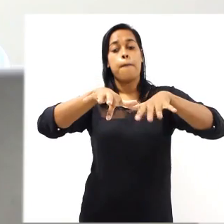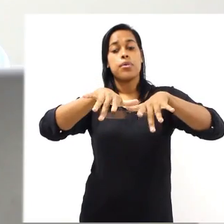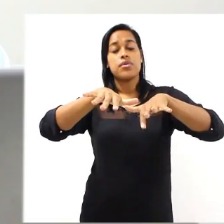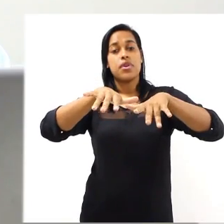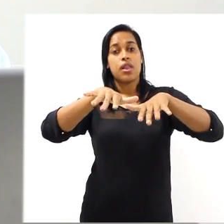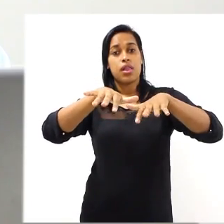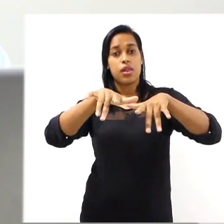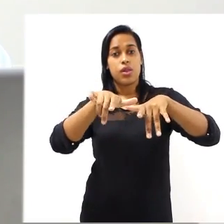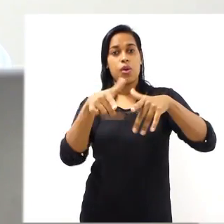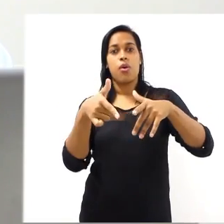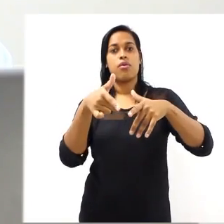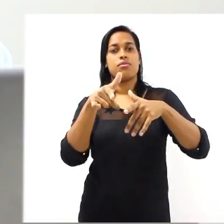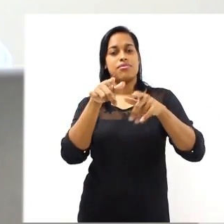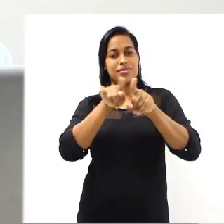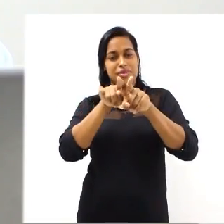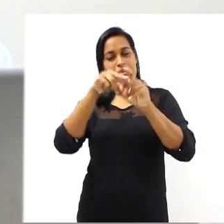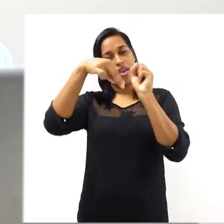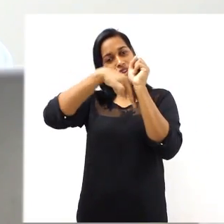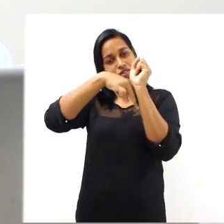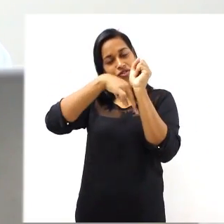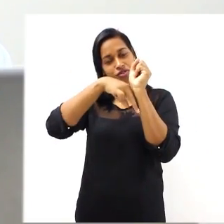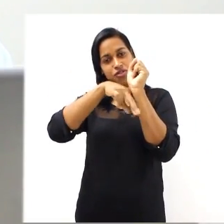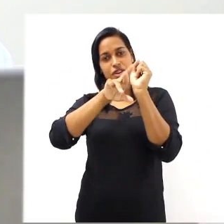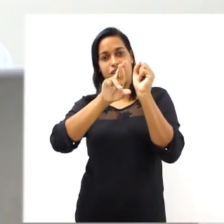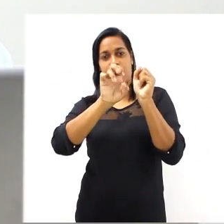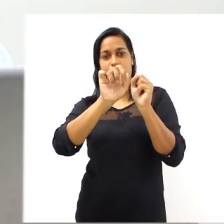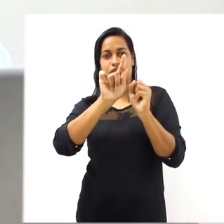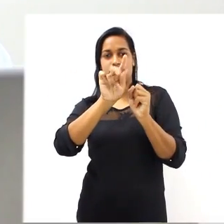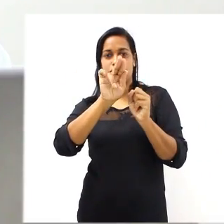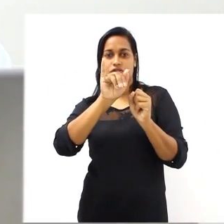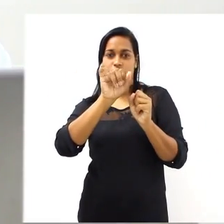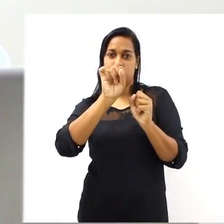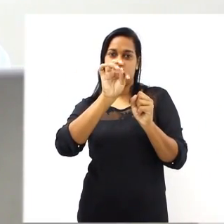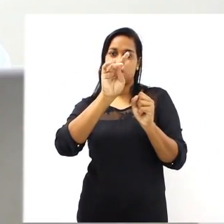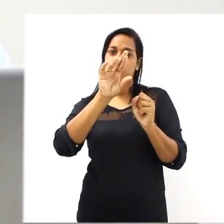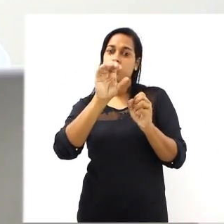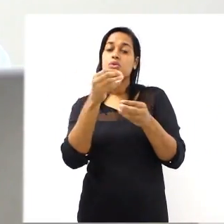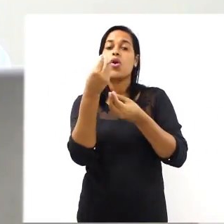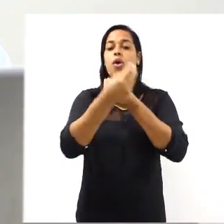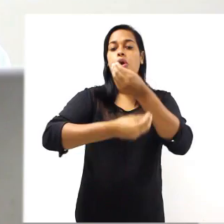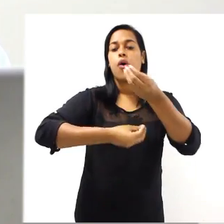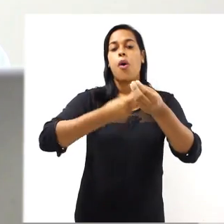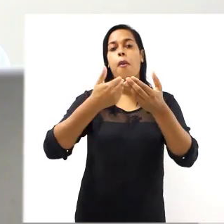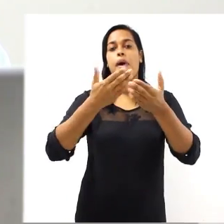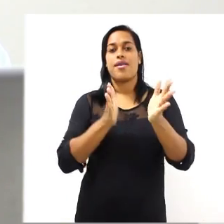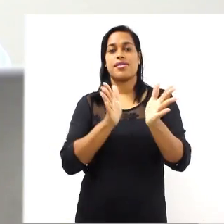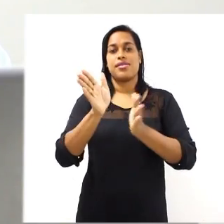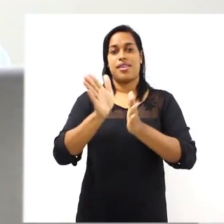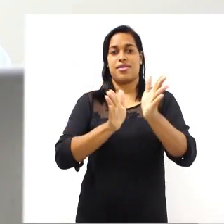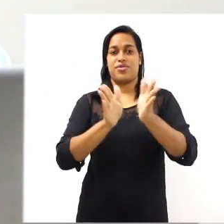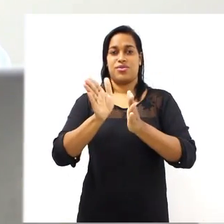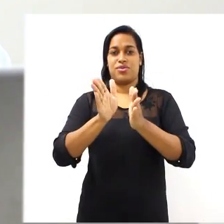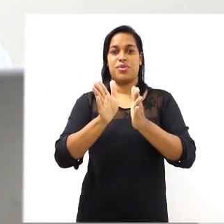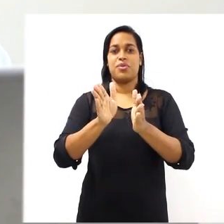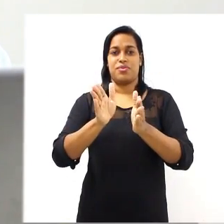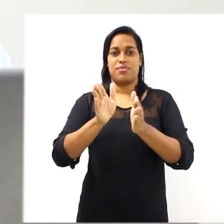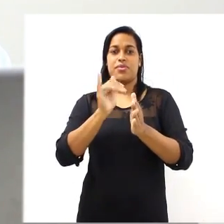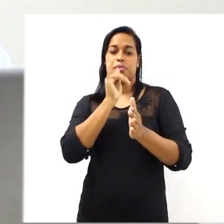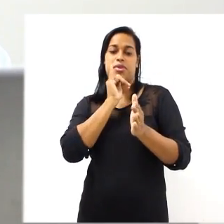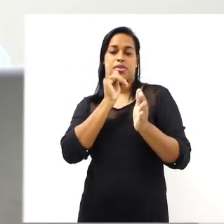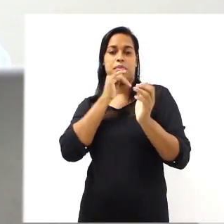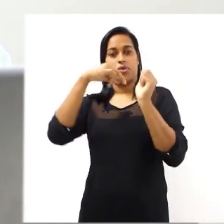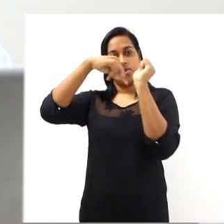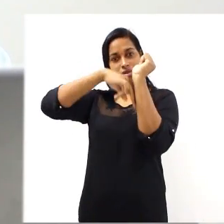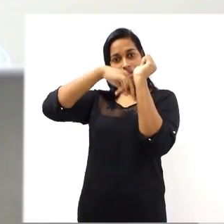de dados reside e quais são as credenciais para acessá-los, como a